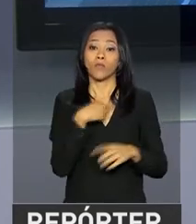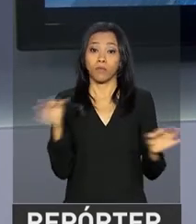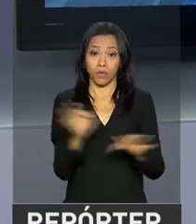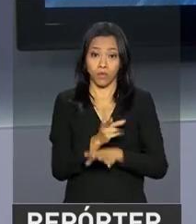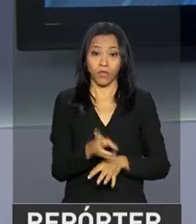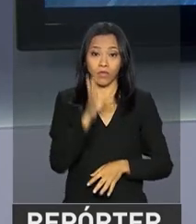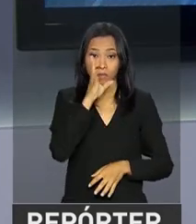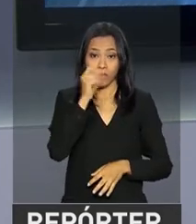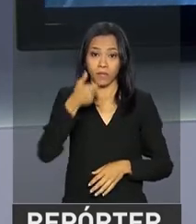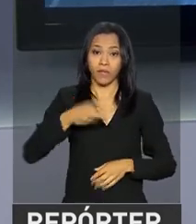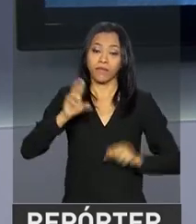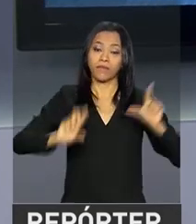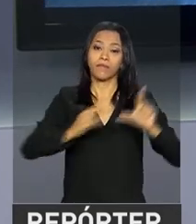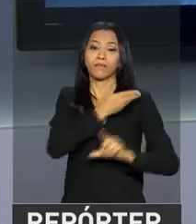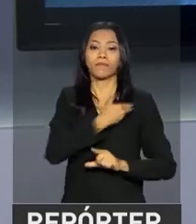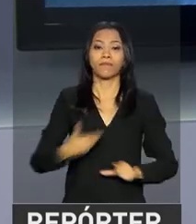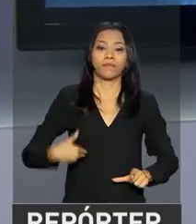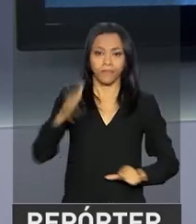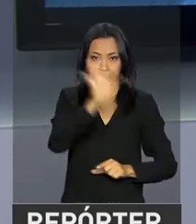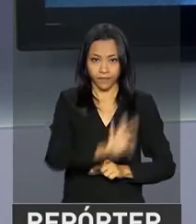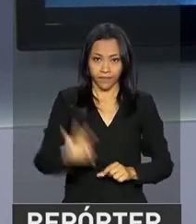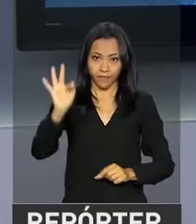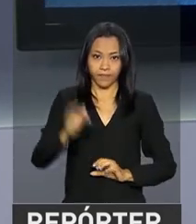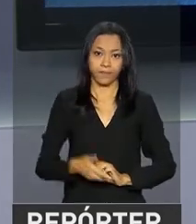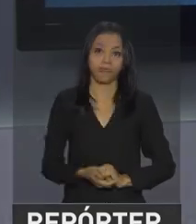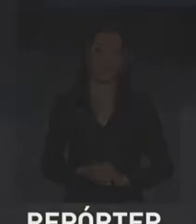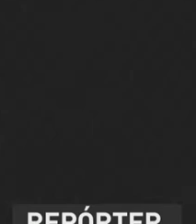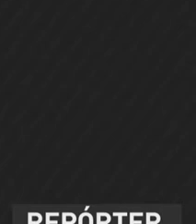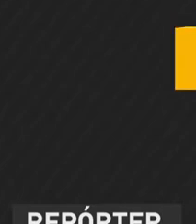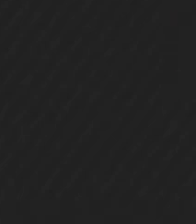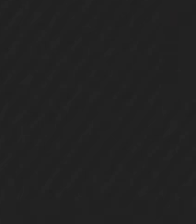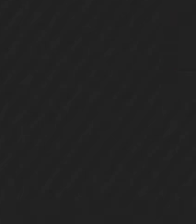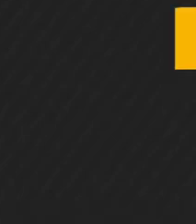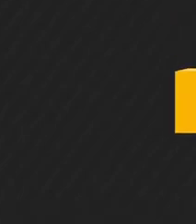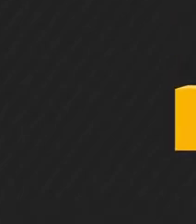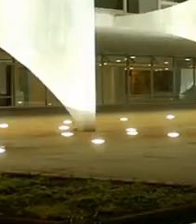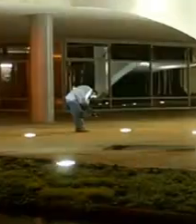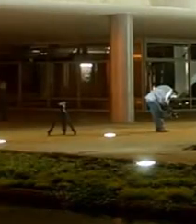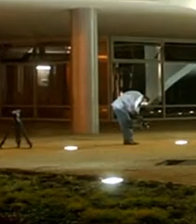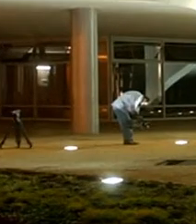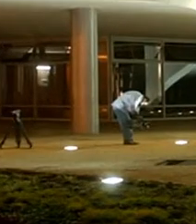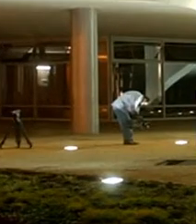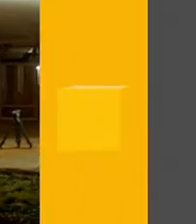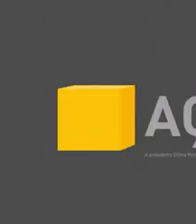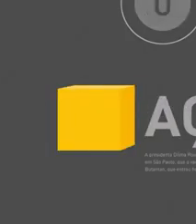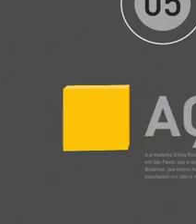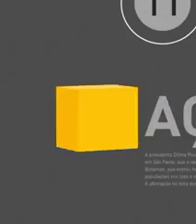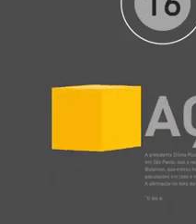Continue com a gente na NBR, a TV do Governo Federal.